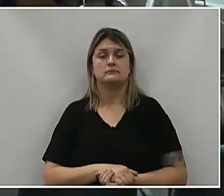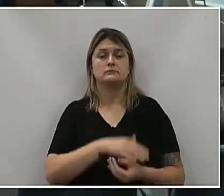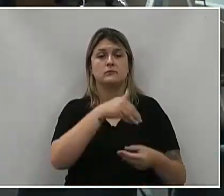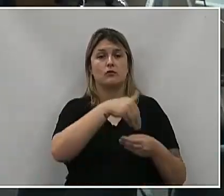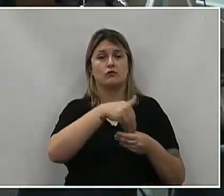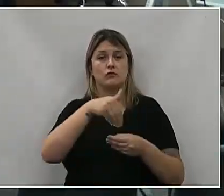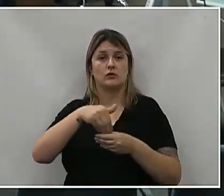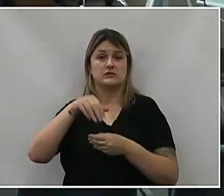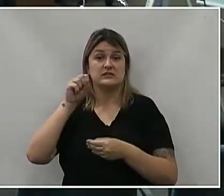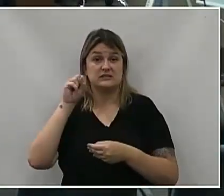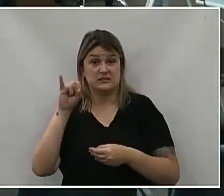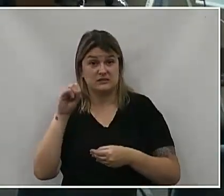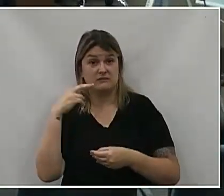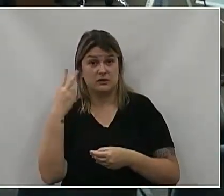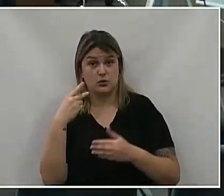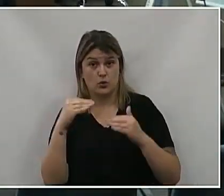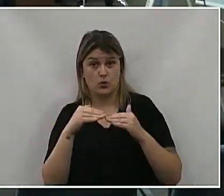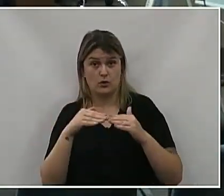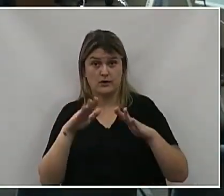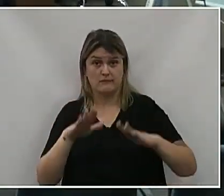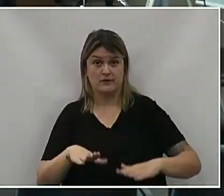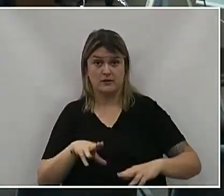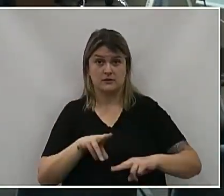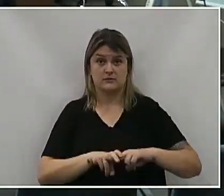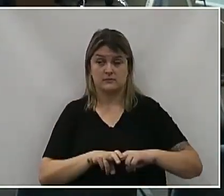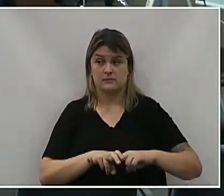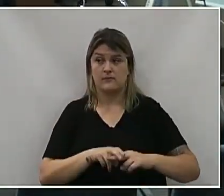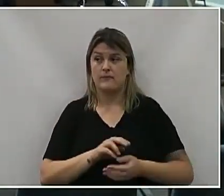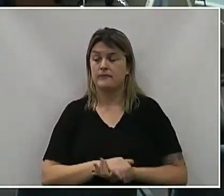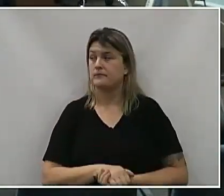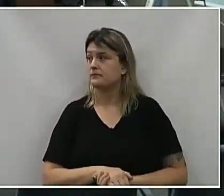Em votação? Senhores vereadores que aprovam, permaneçam como